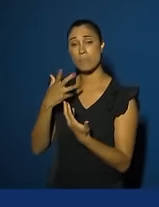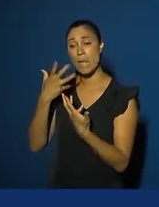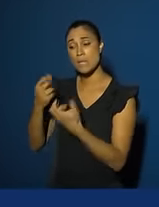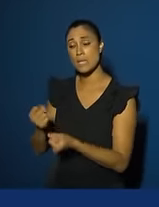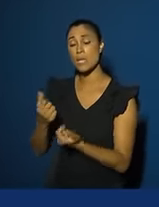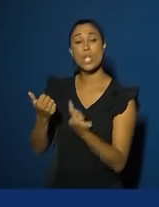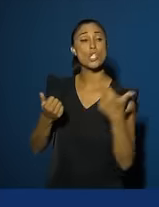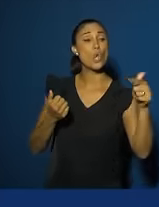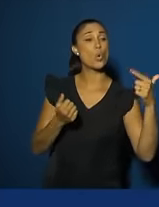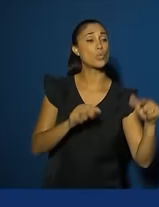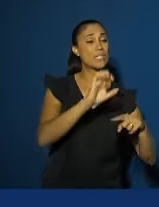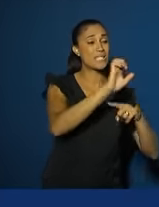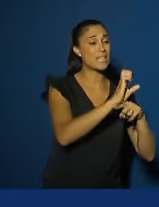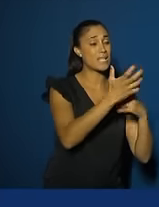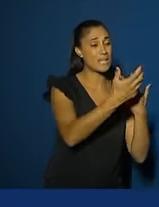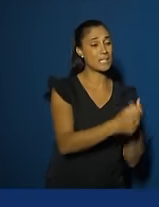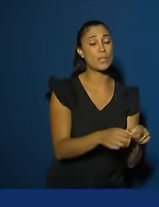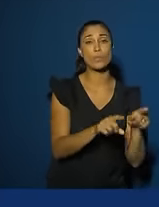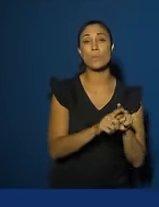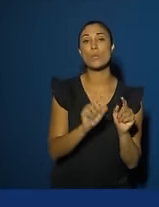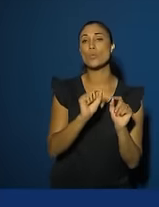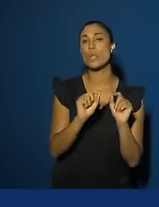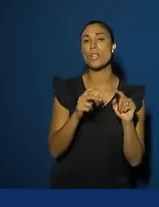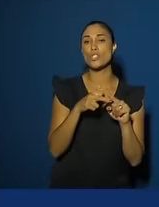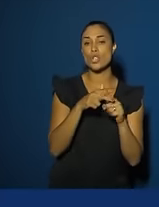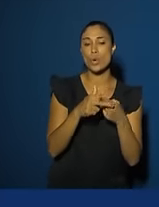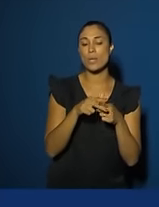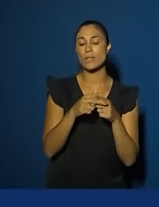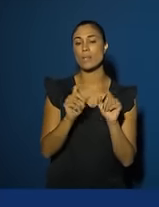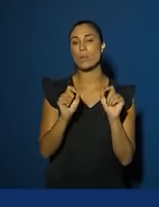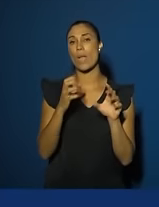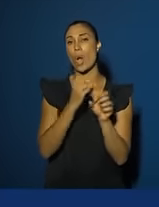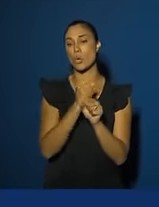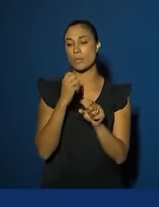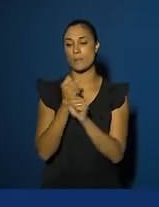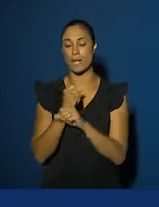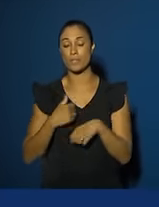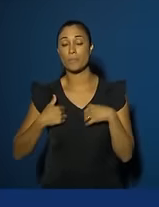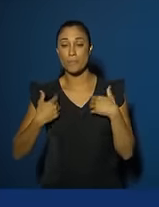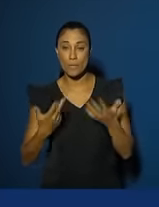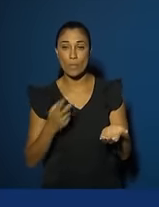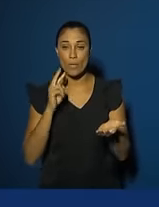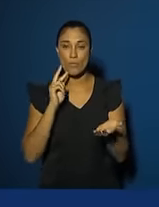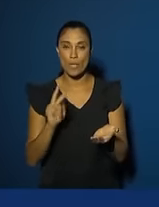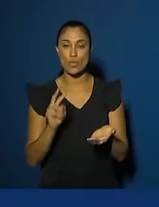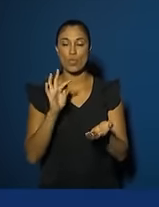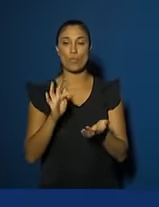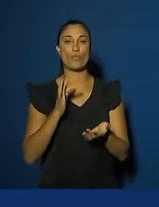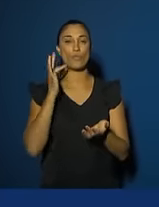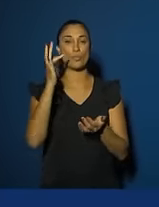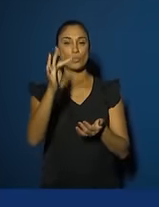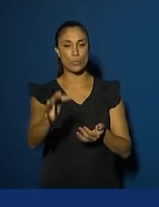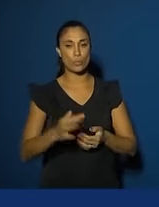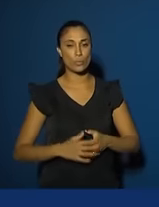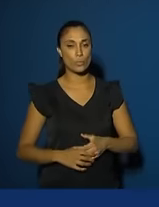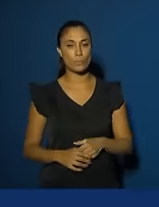estão tomando no sentido de organizar a sua contabilidade então eu vejo um Horizonte